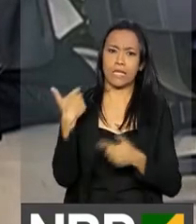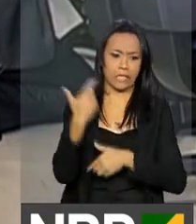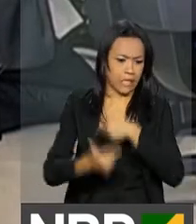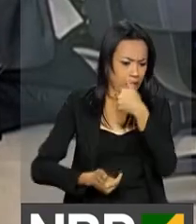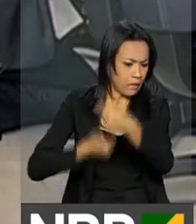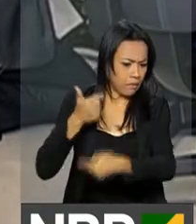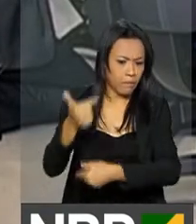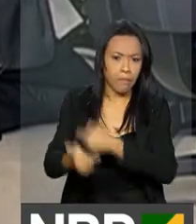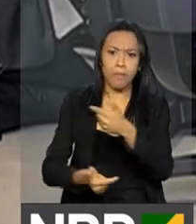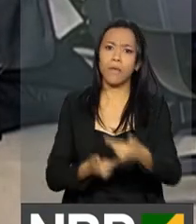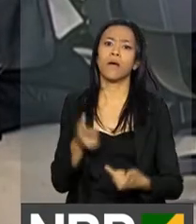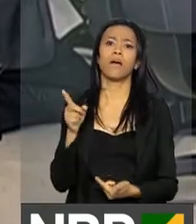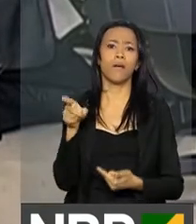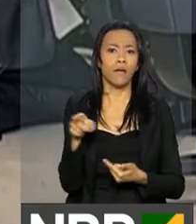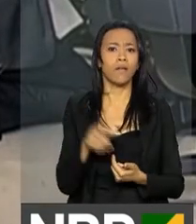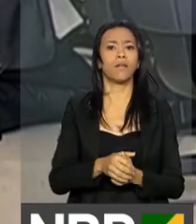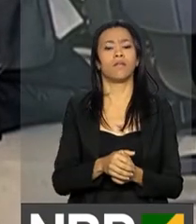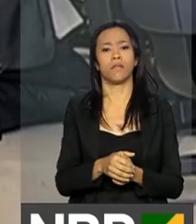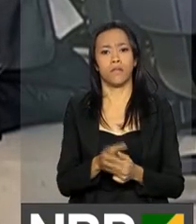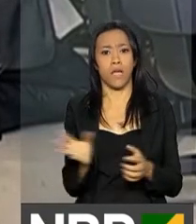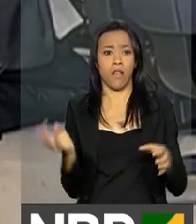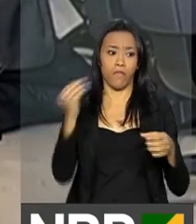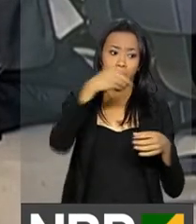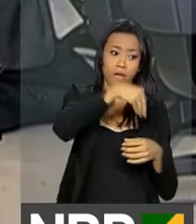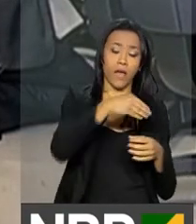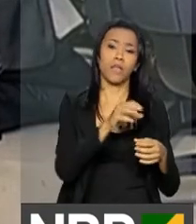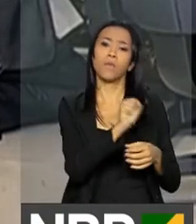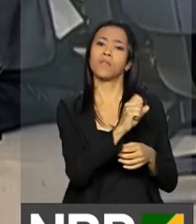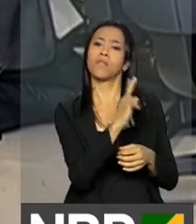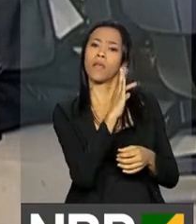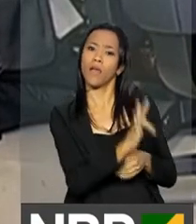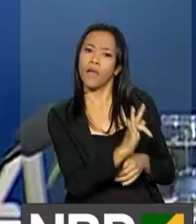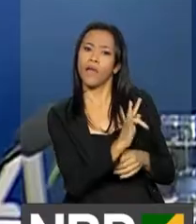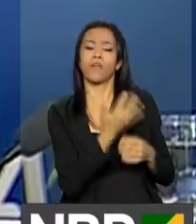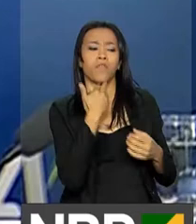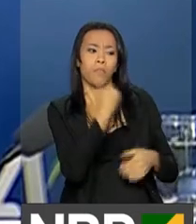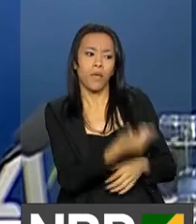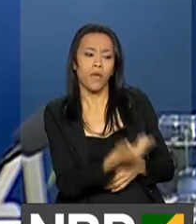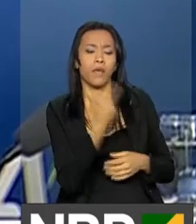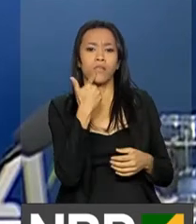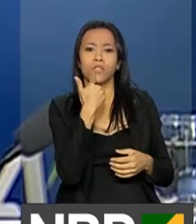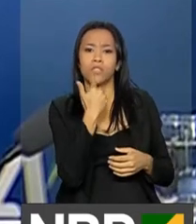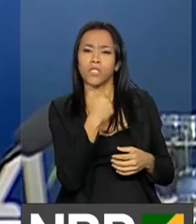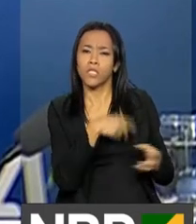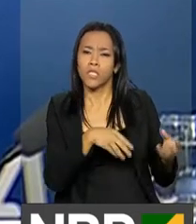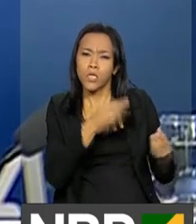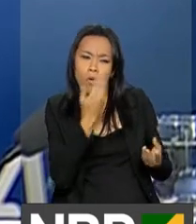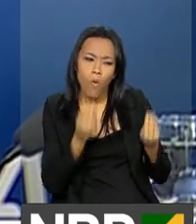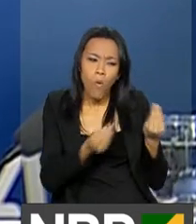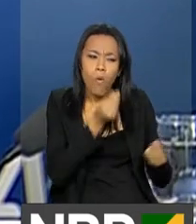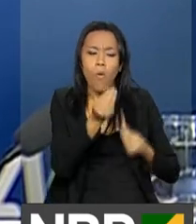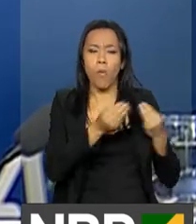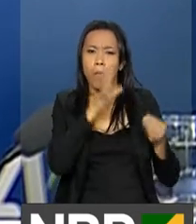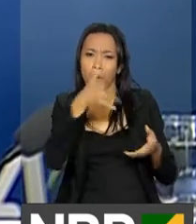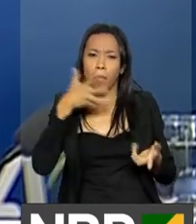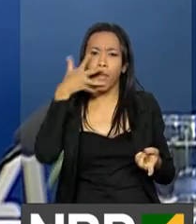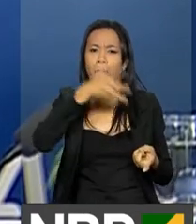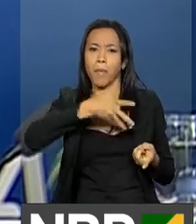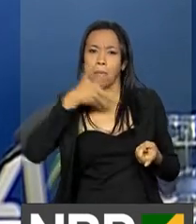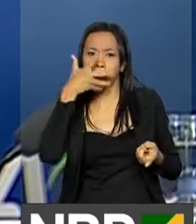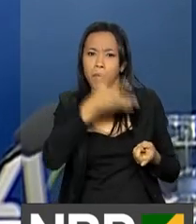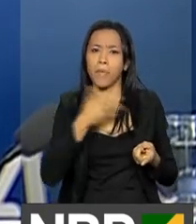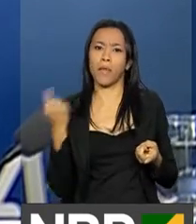lá, Luiz, lá no Supremo Tribunal Federal. Ela vai lá, conversa com os ministros, peticiona, faz sustentações orais, não é?